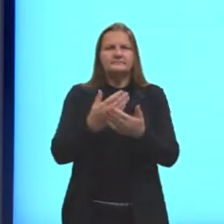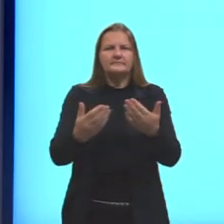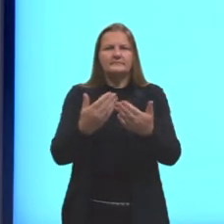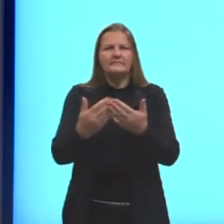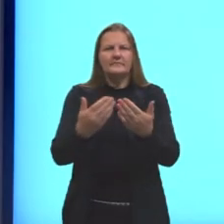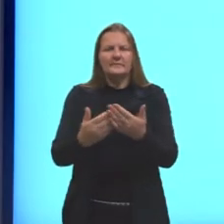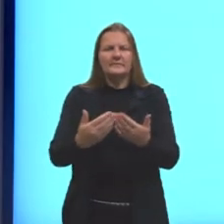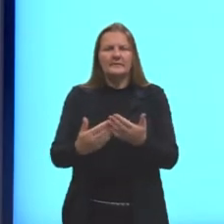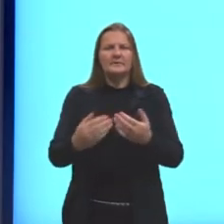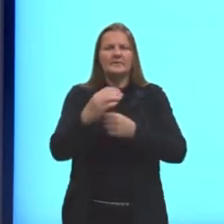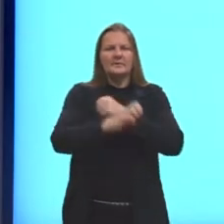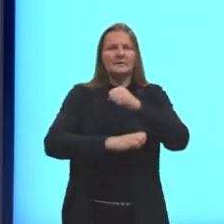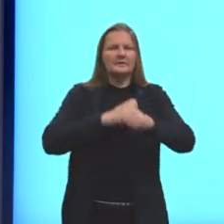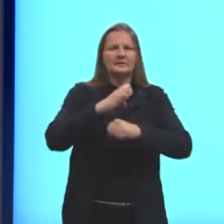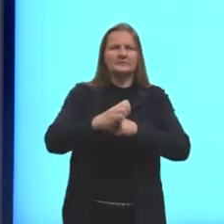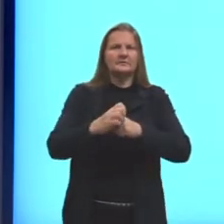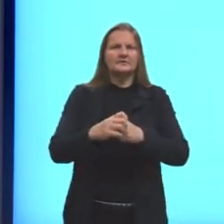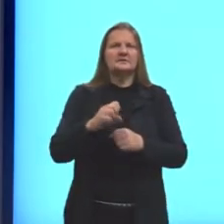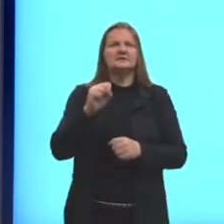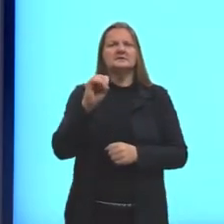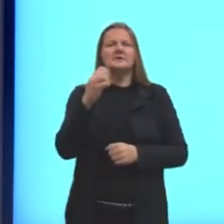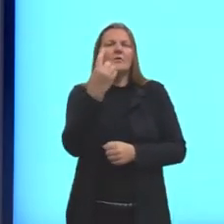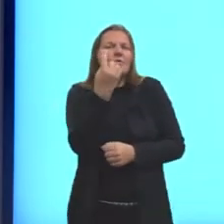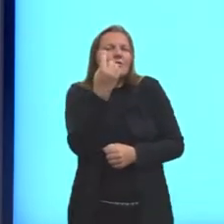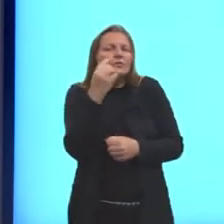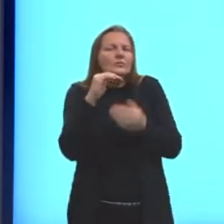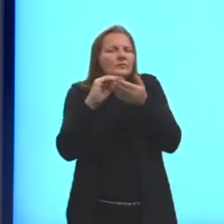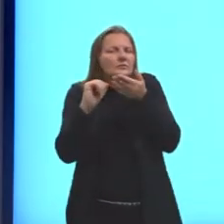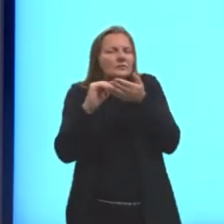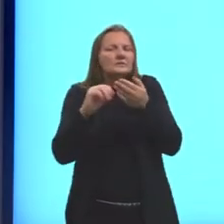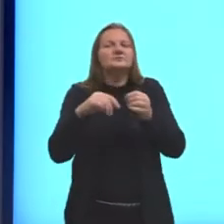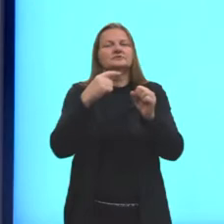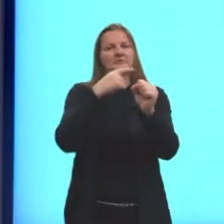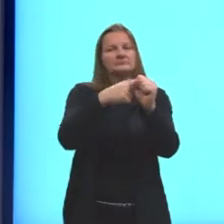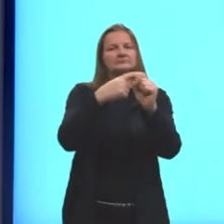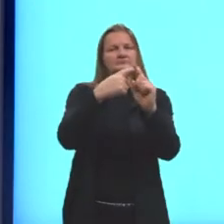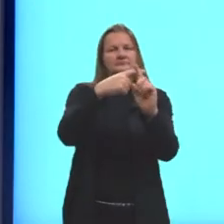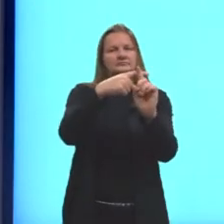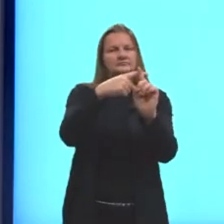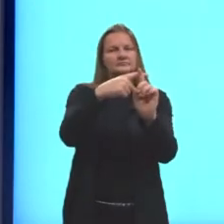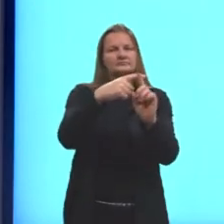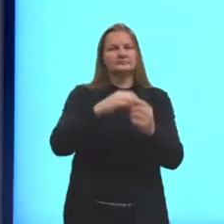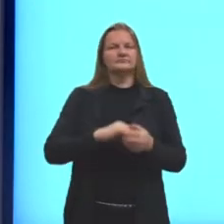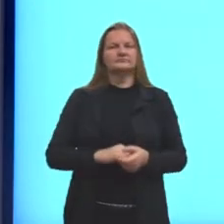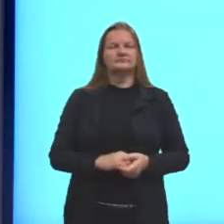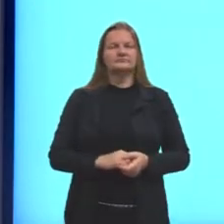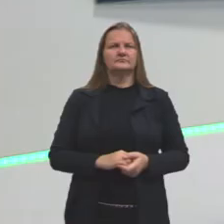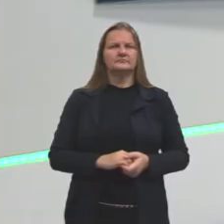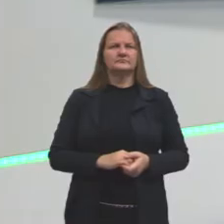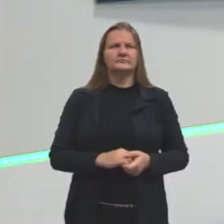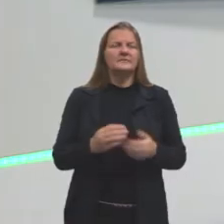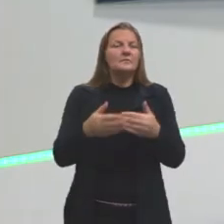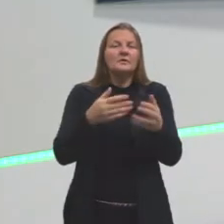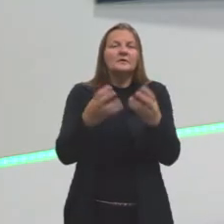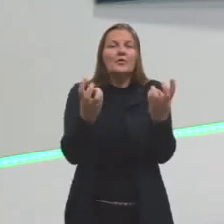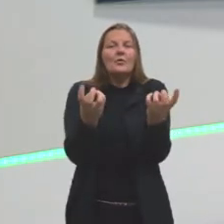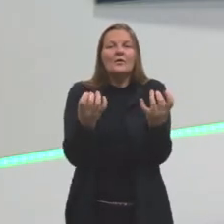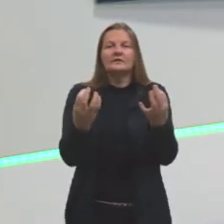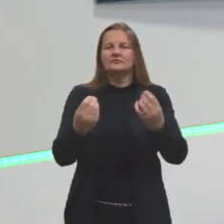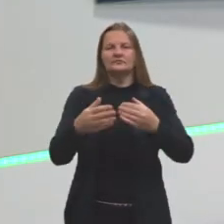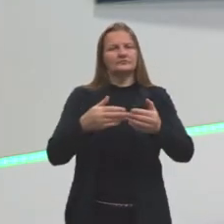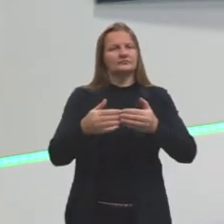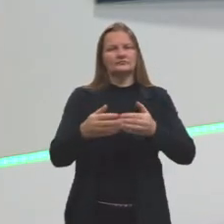alguns elétrons se ele perder somente um elétron ele já vai ser carregado positivamente tá não importa a quantidade né